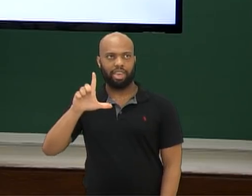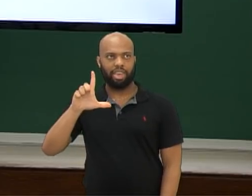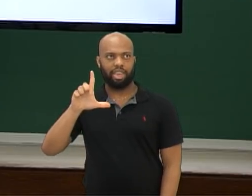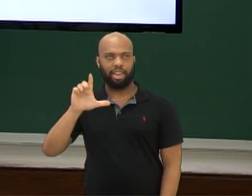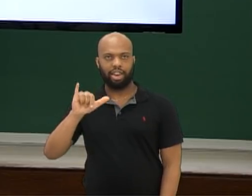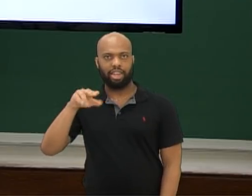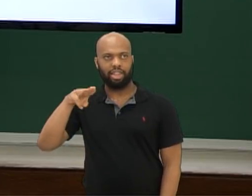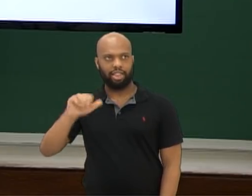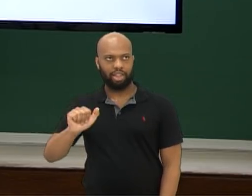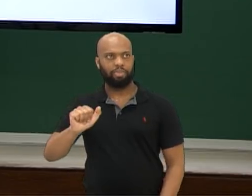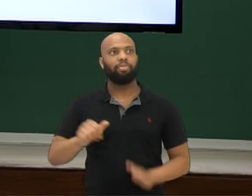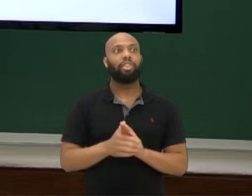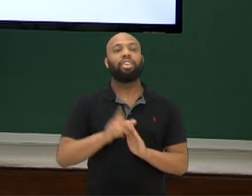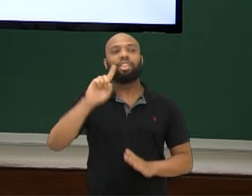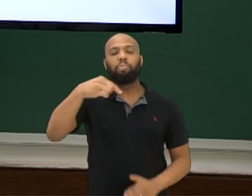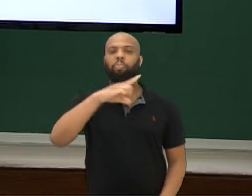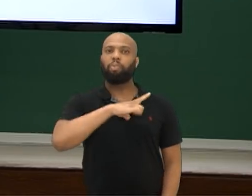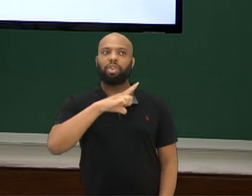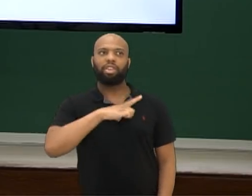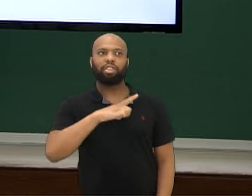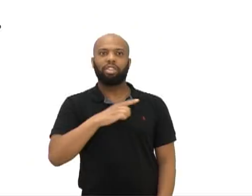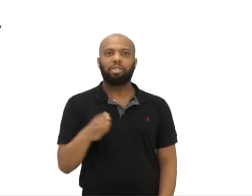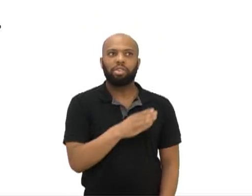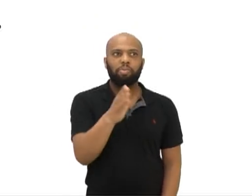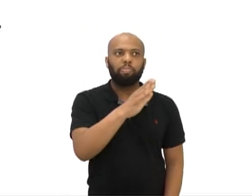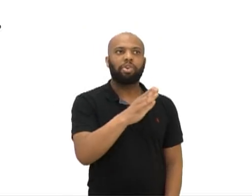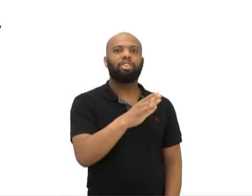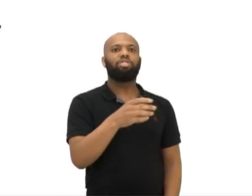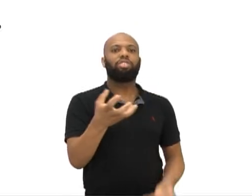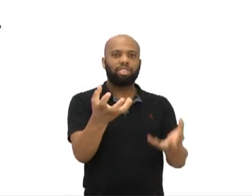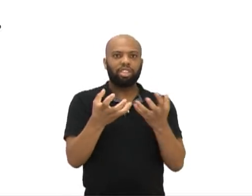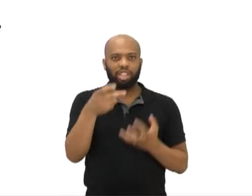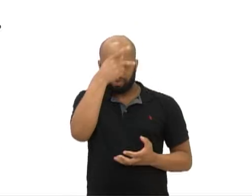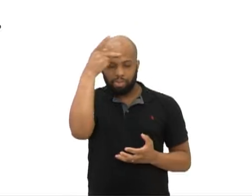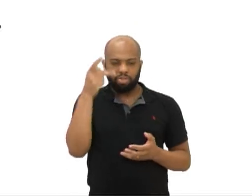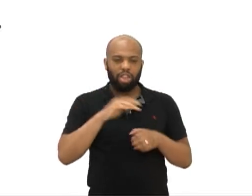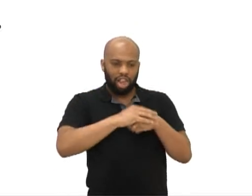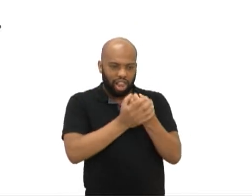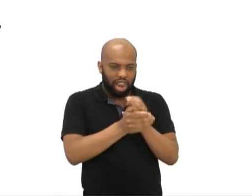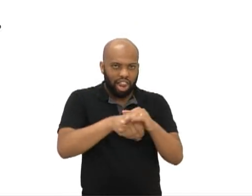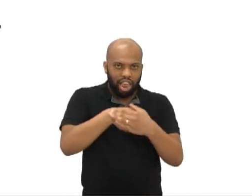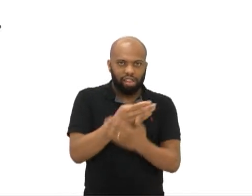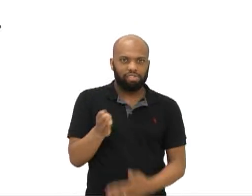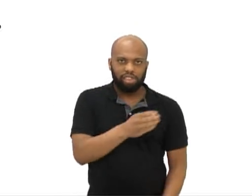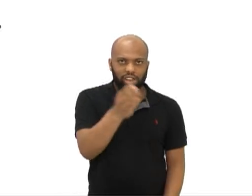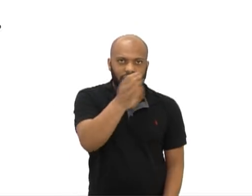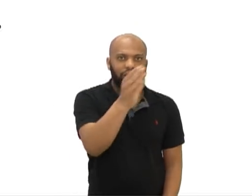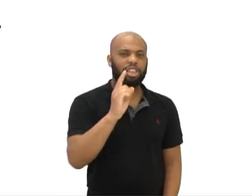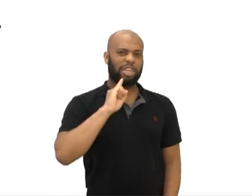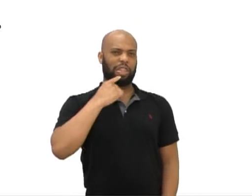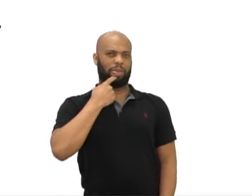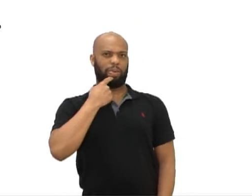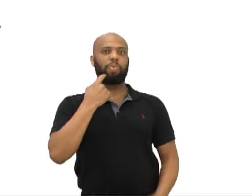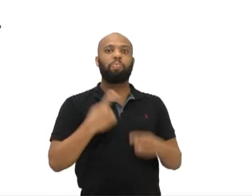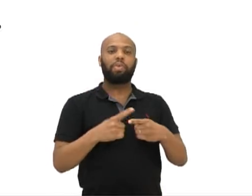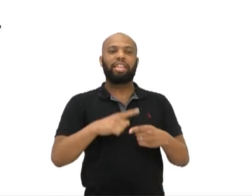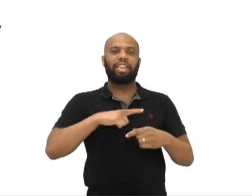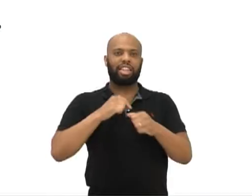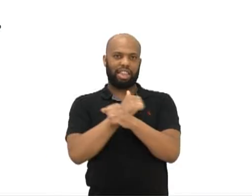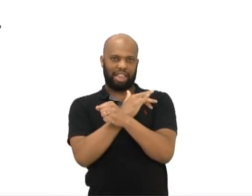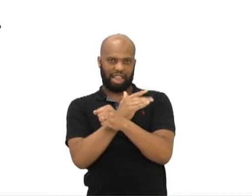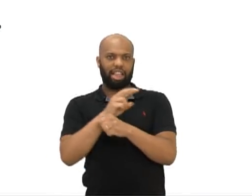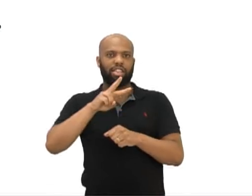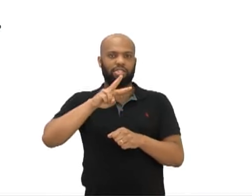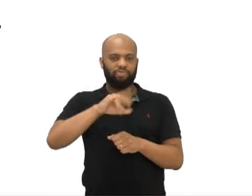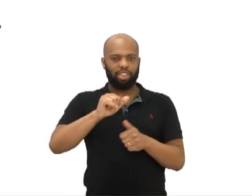trietilamina. Após lidar com peixe, recomenda-se as pessoas lavarem as mãos com limão ou vinagre, né? Por conterem ácidos e eles vão